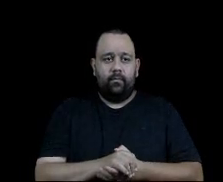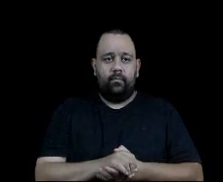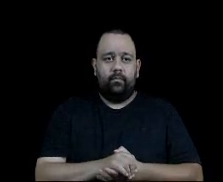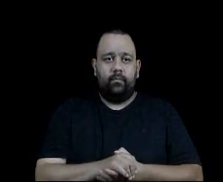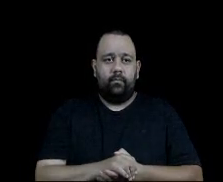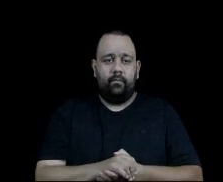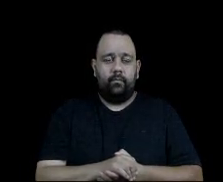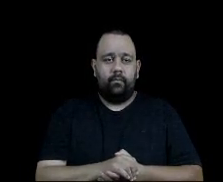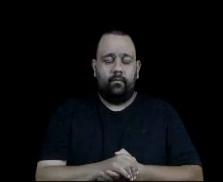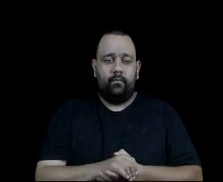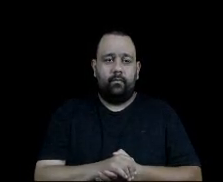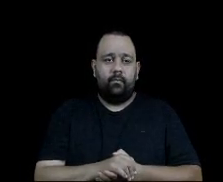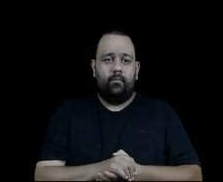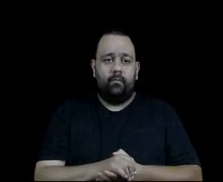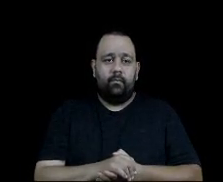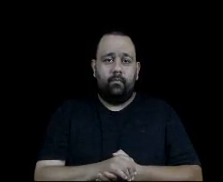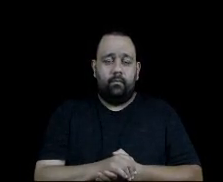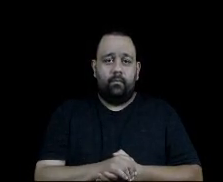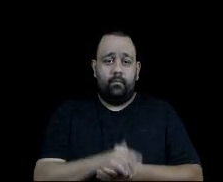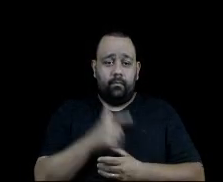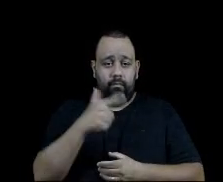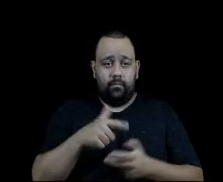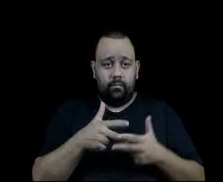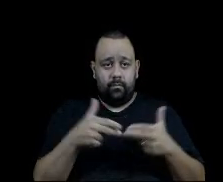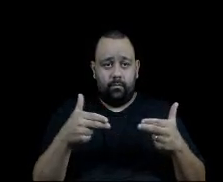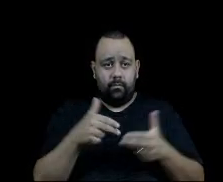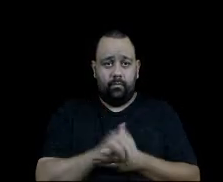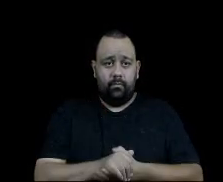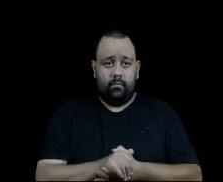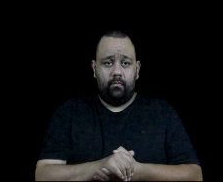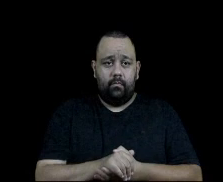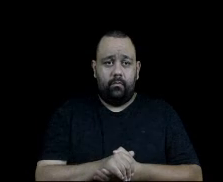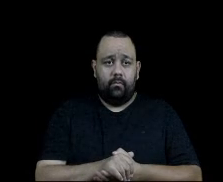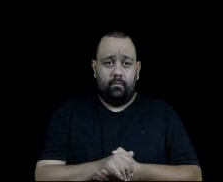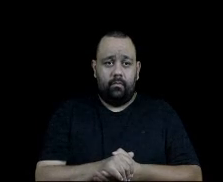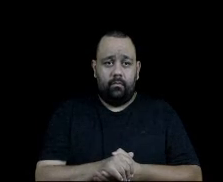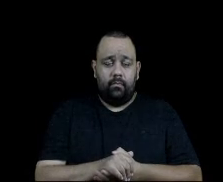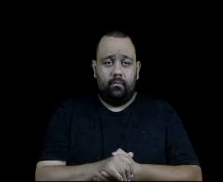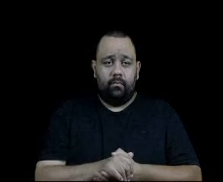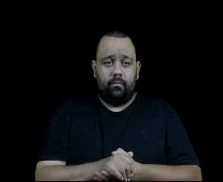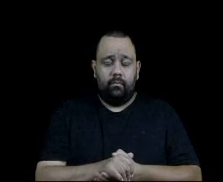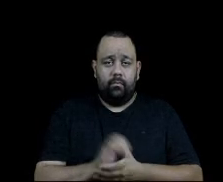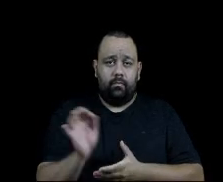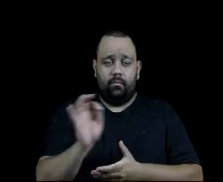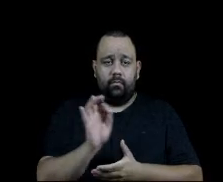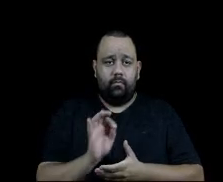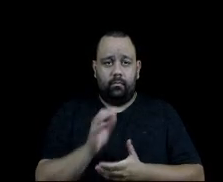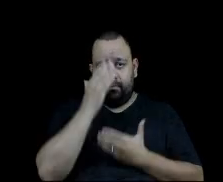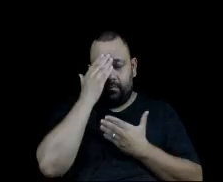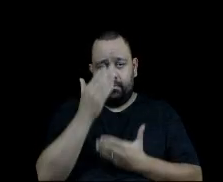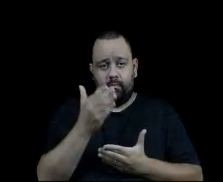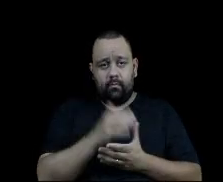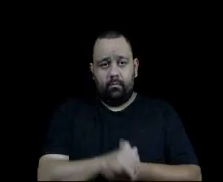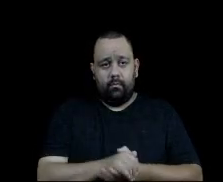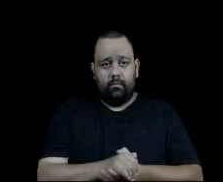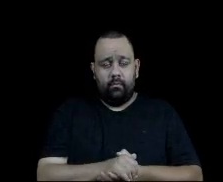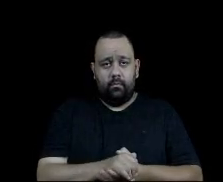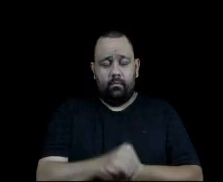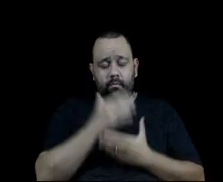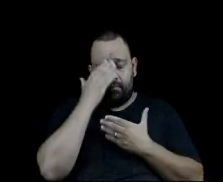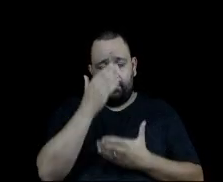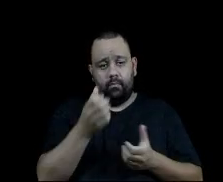responde. Requerimento. Mais alguma coisa? Alice? Diane, quer falar mais alguma coisa?